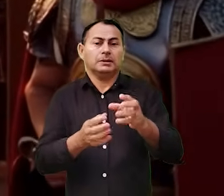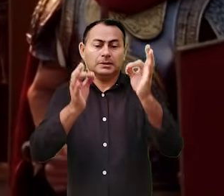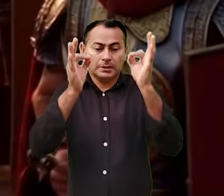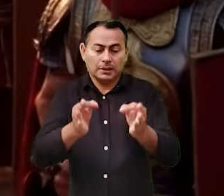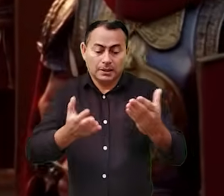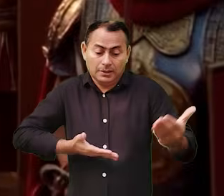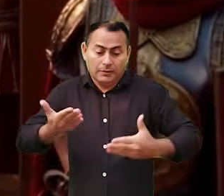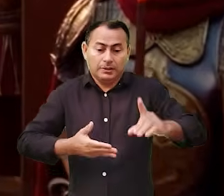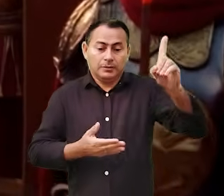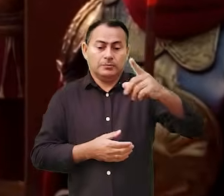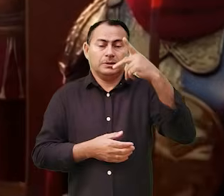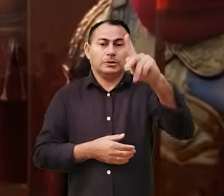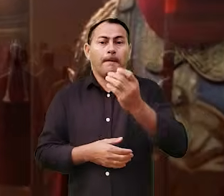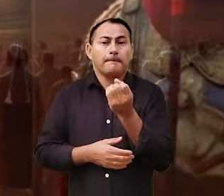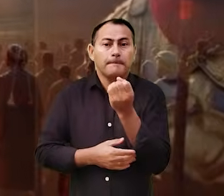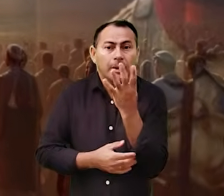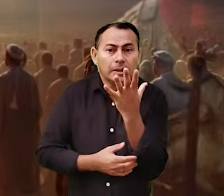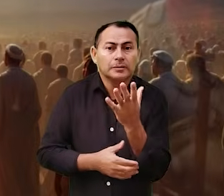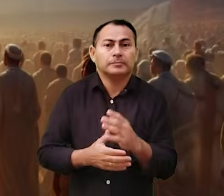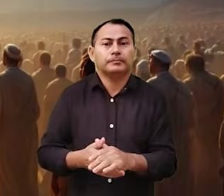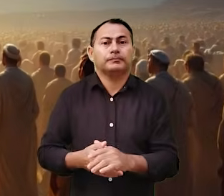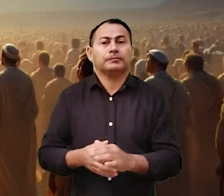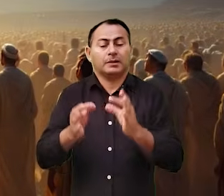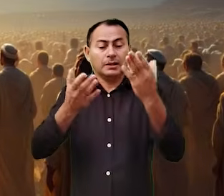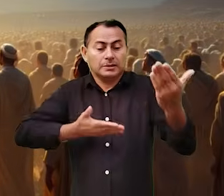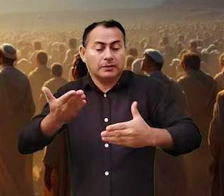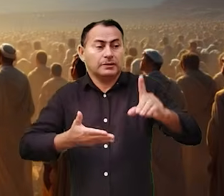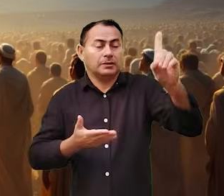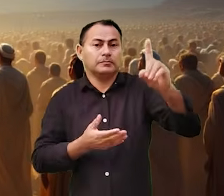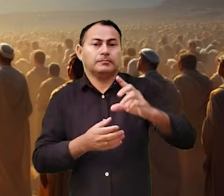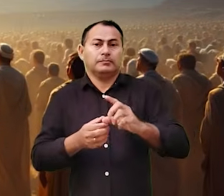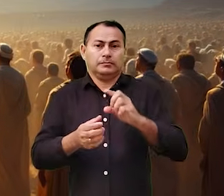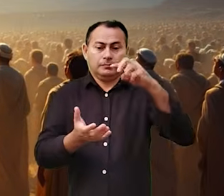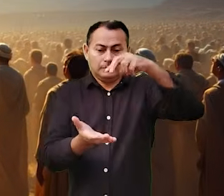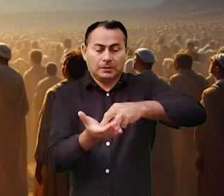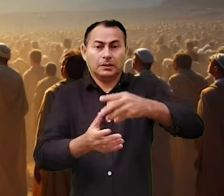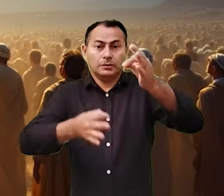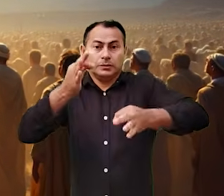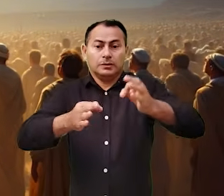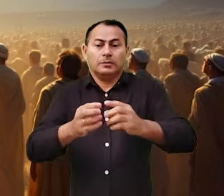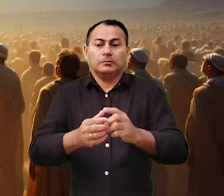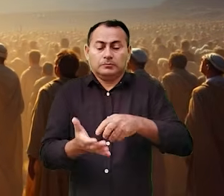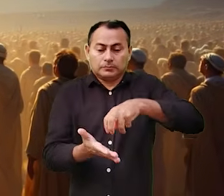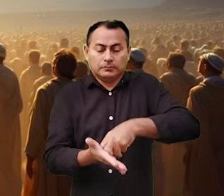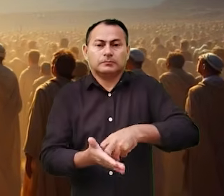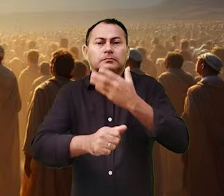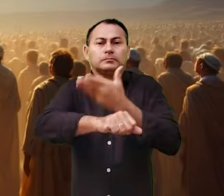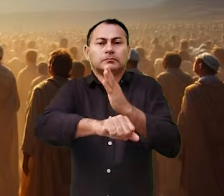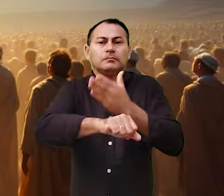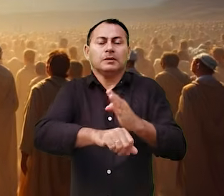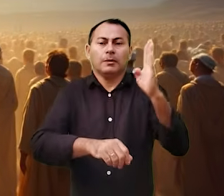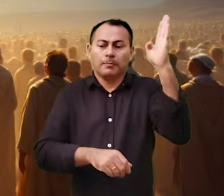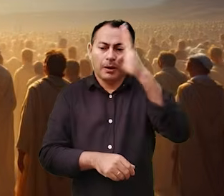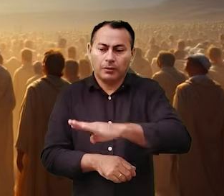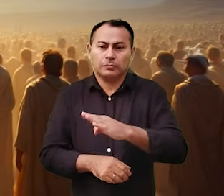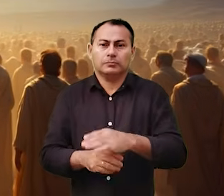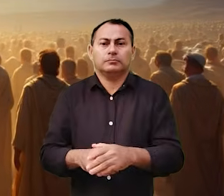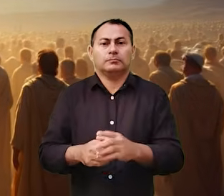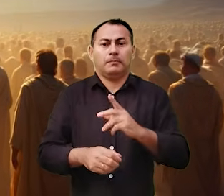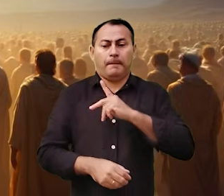pois ela é serva de Deus para o seu bem. É serva de Deus, agente da justiça para punir quem pratica o